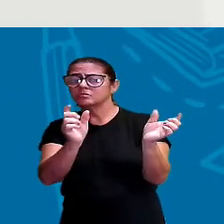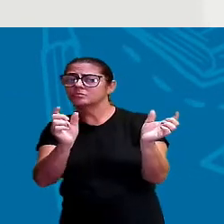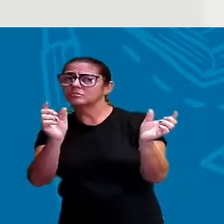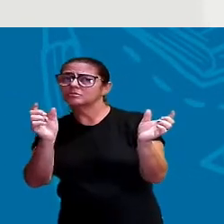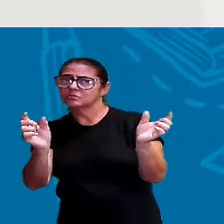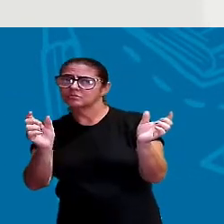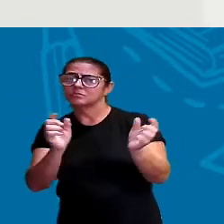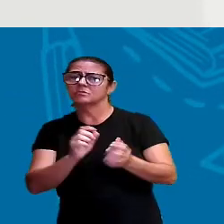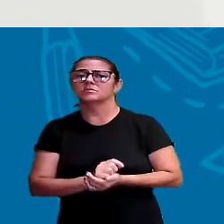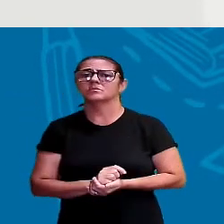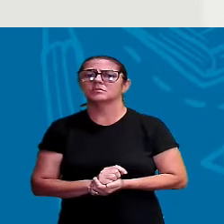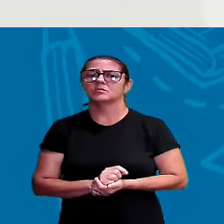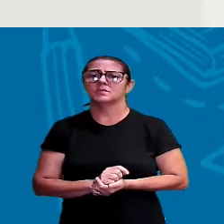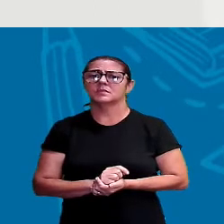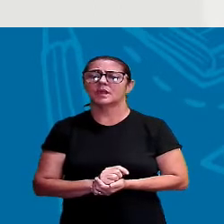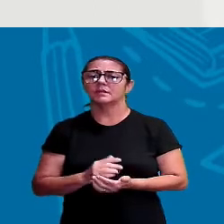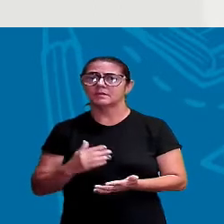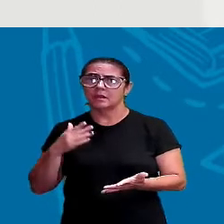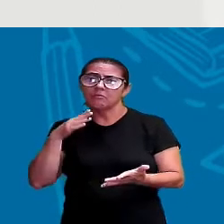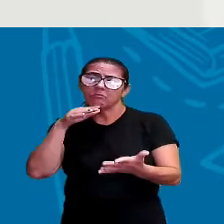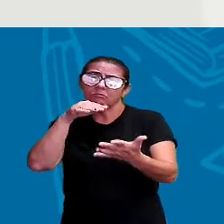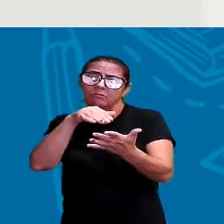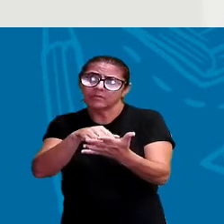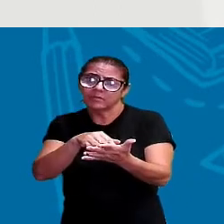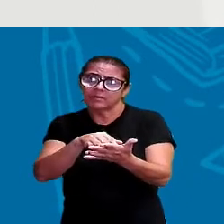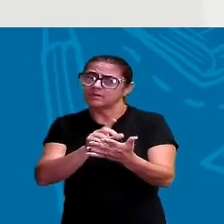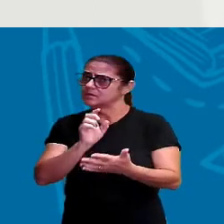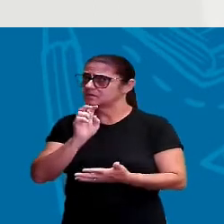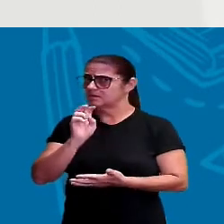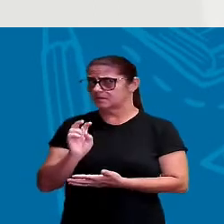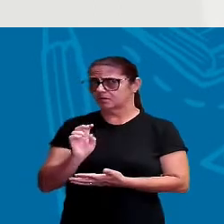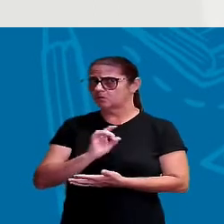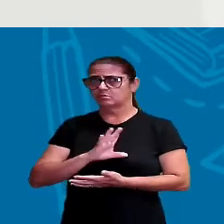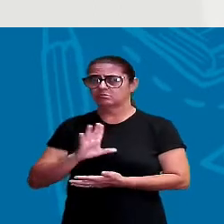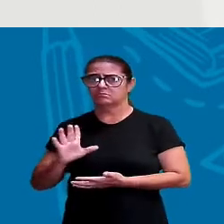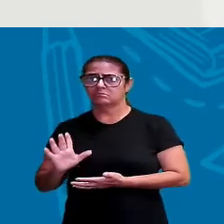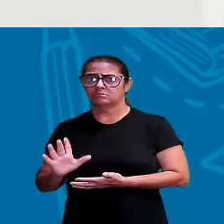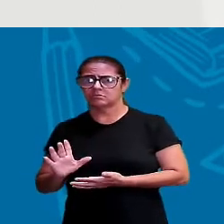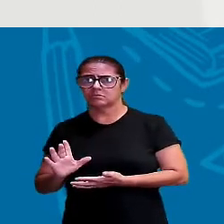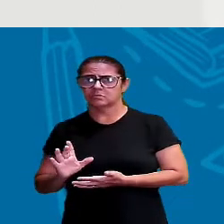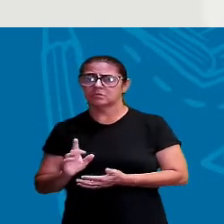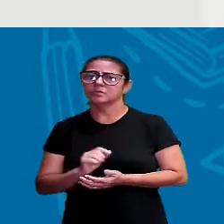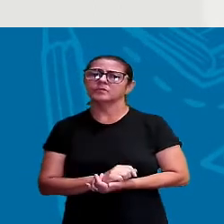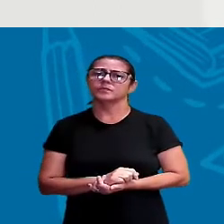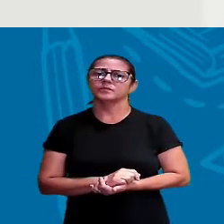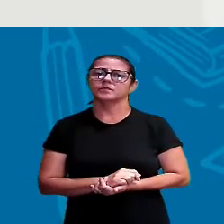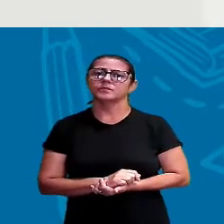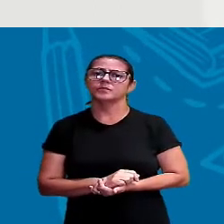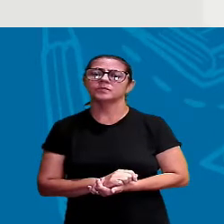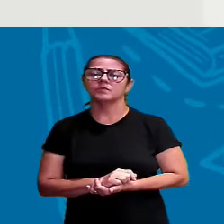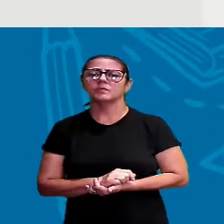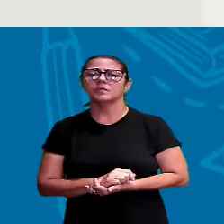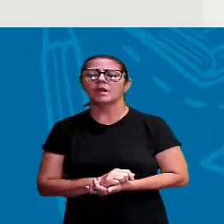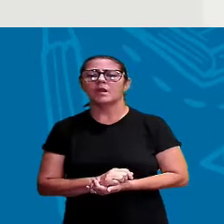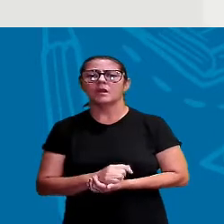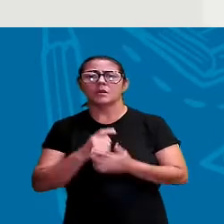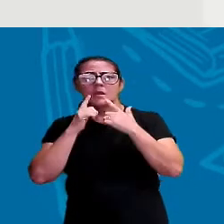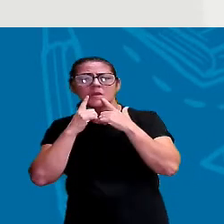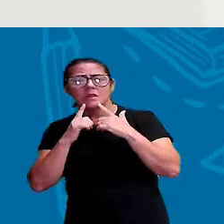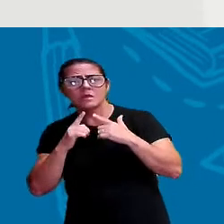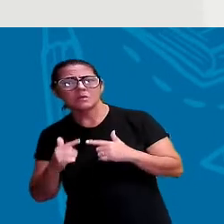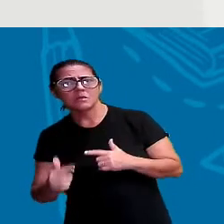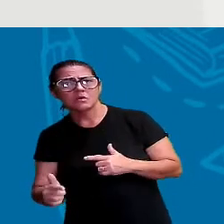gênero. Então a gente tem uma limitação na sequência dos quadrinhos nessa história. E traz uma linguagem simples.